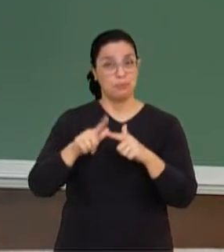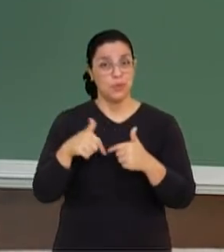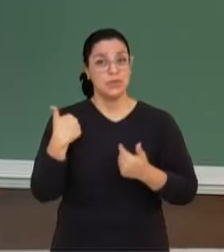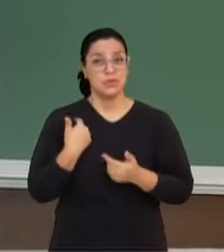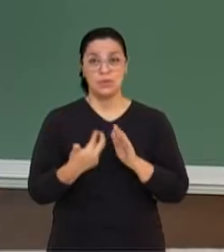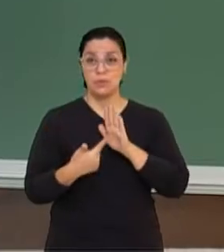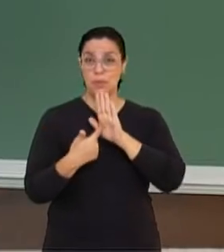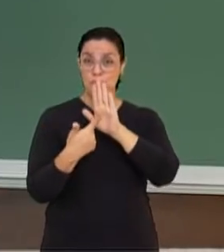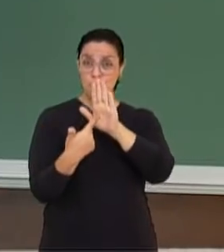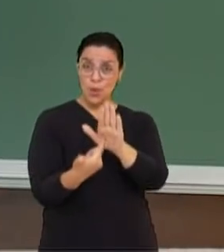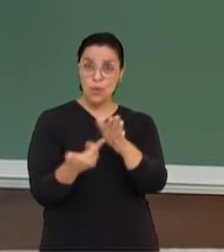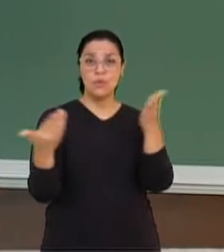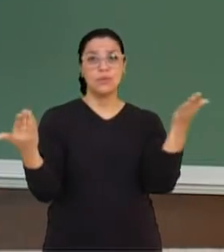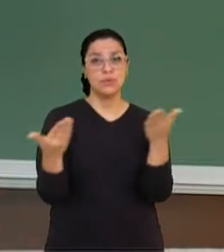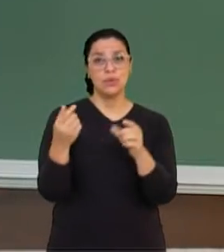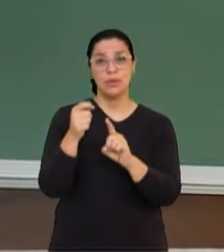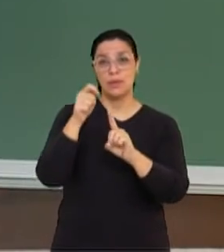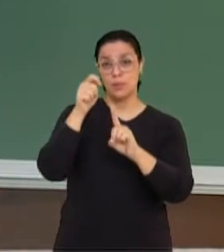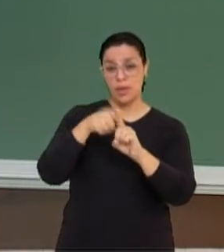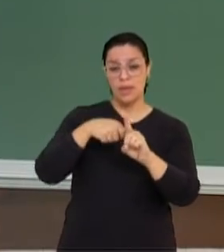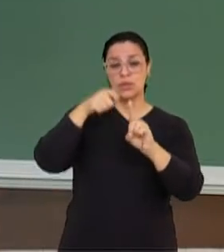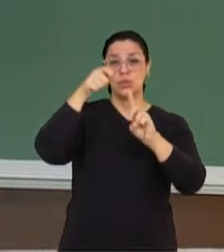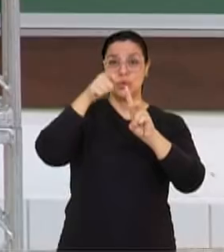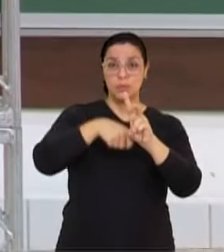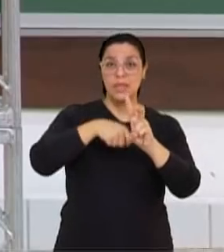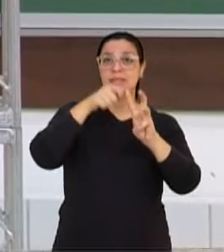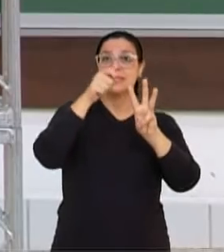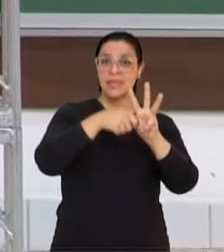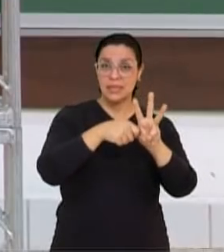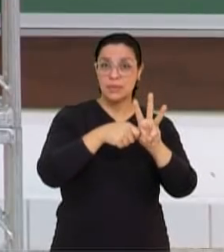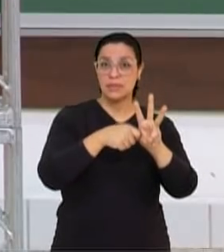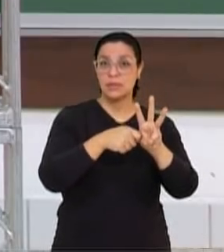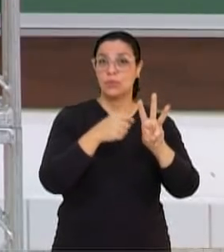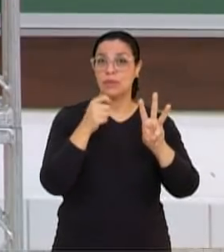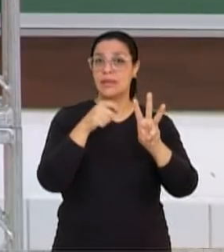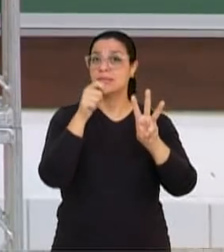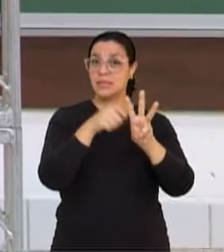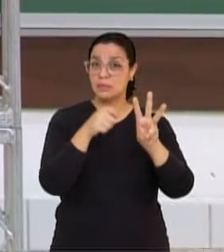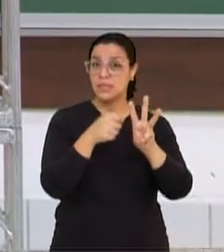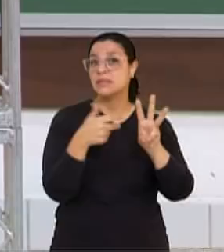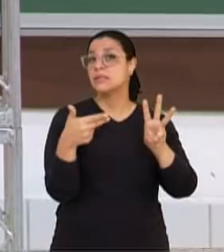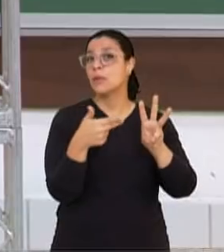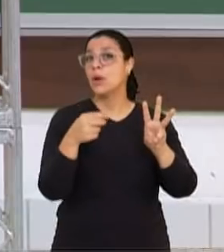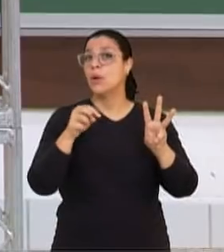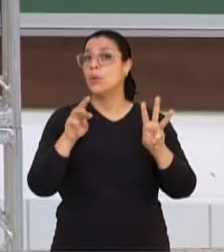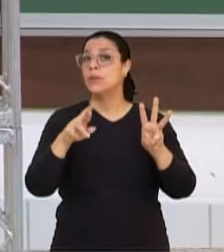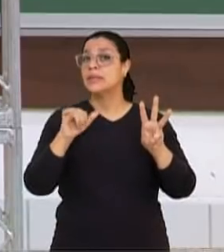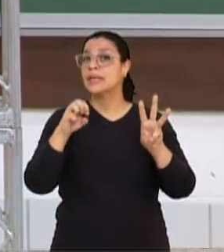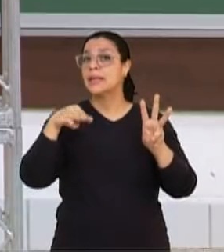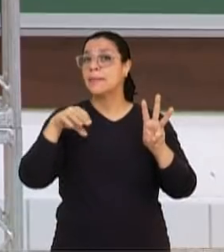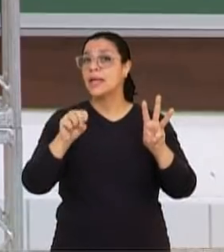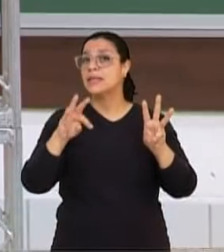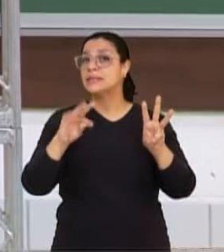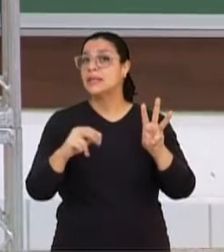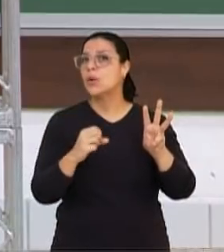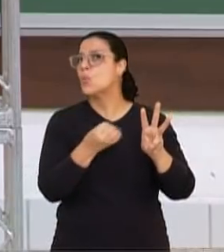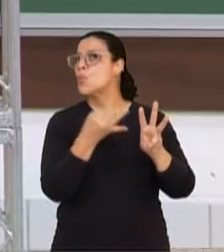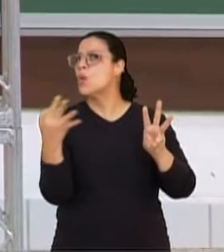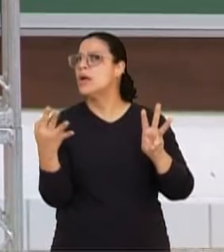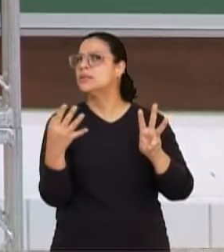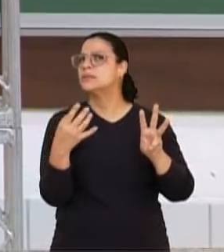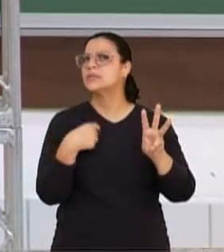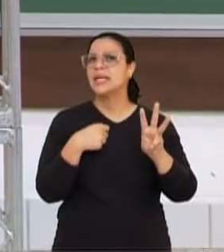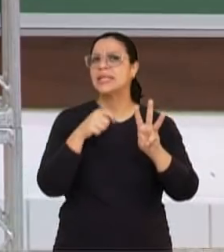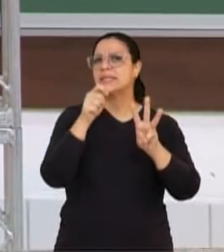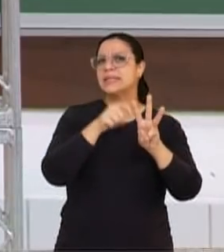de representar os 3 meses são exatamente o quê? Um trimestre. E quantos trimestres que tem um ano? Você sabe